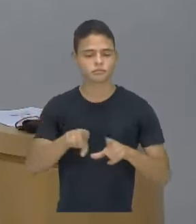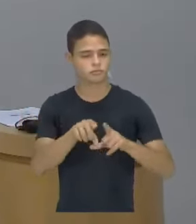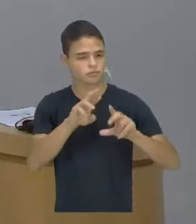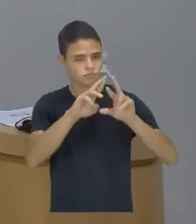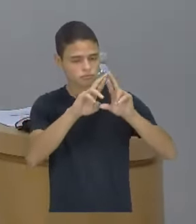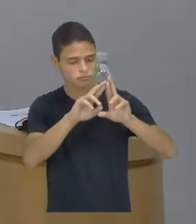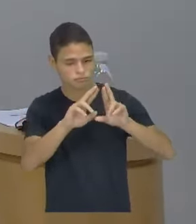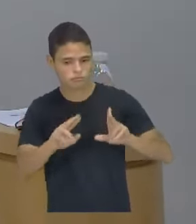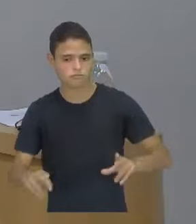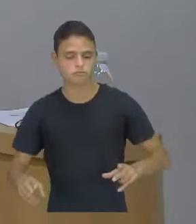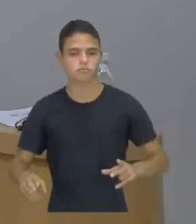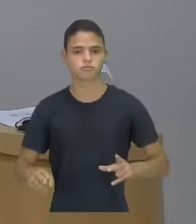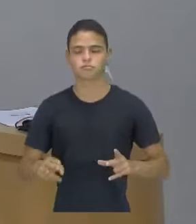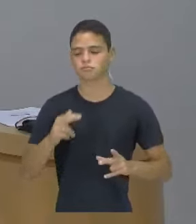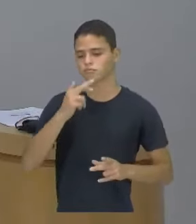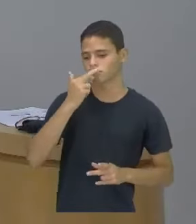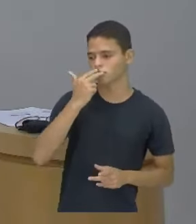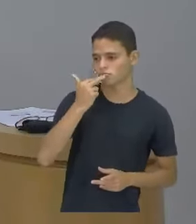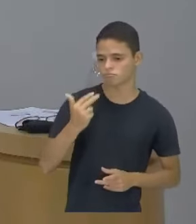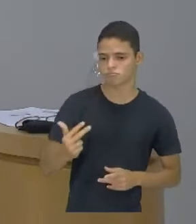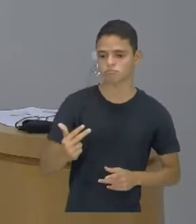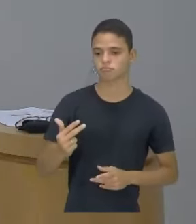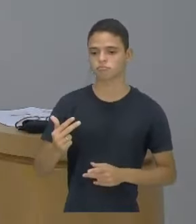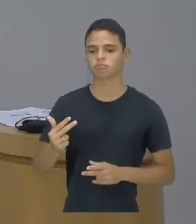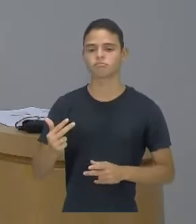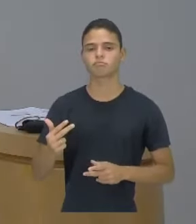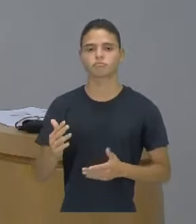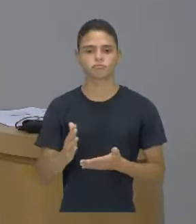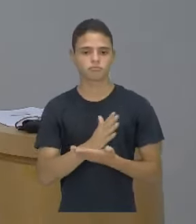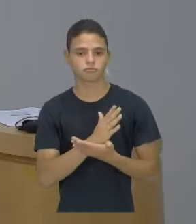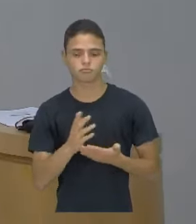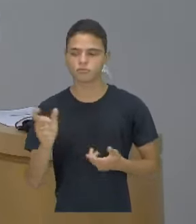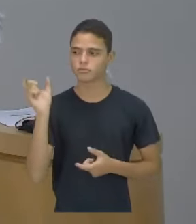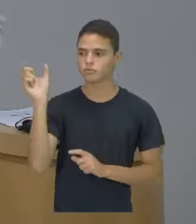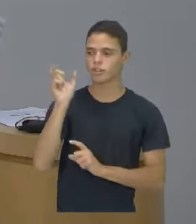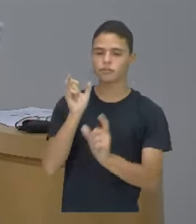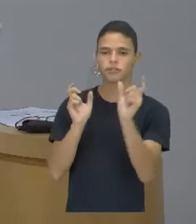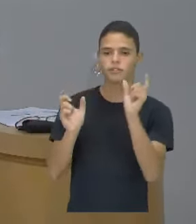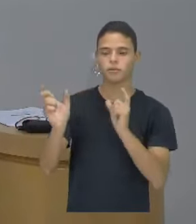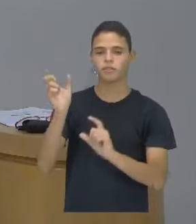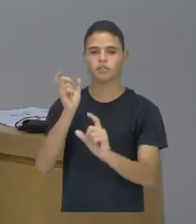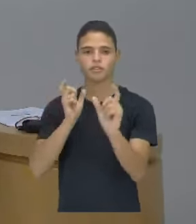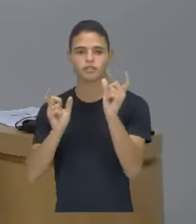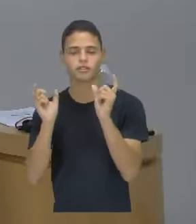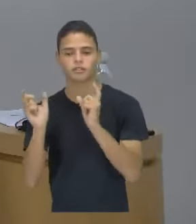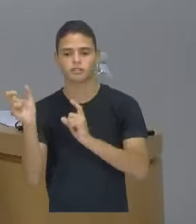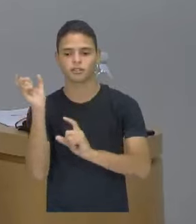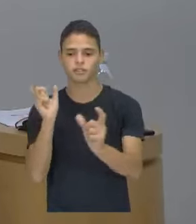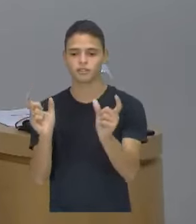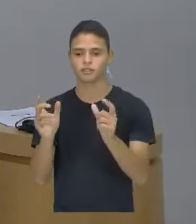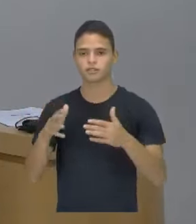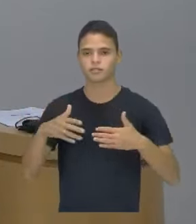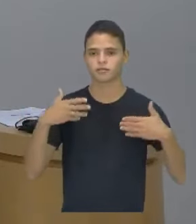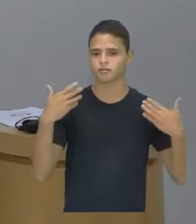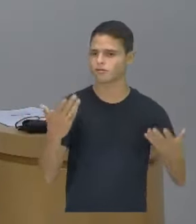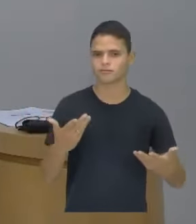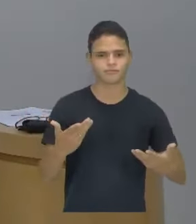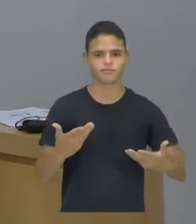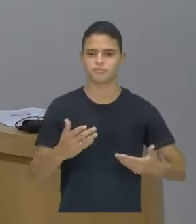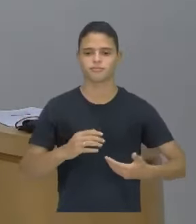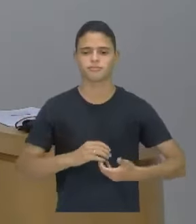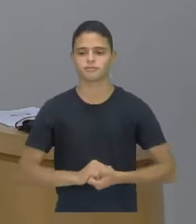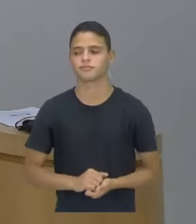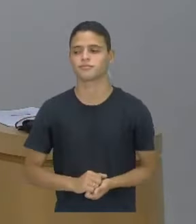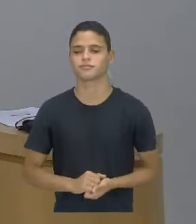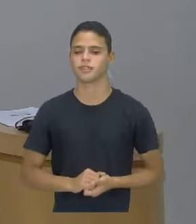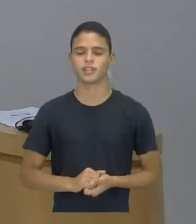com... crossword, né, essas palavras cruzadas para poder ler a pista para saber qual é o emprego que a gente está falando. Vamos trabalhar